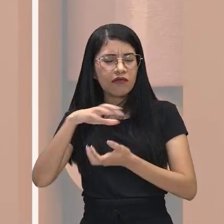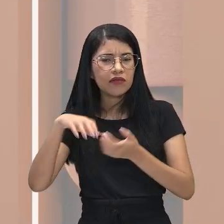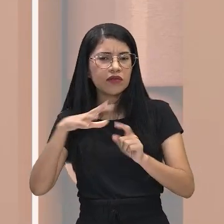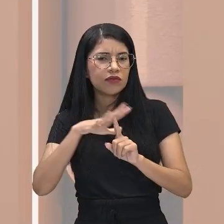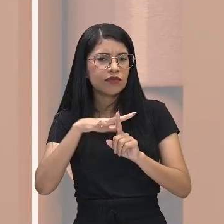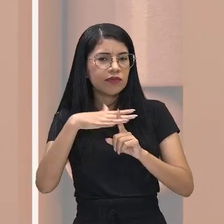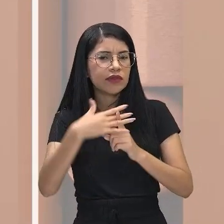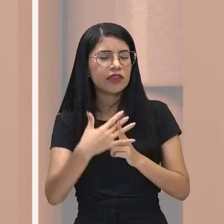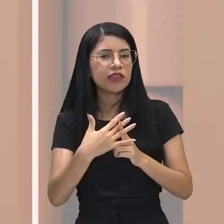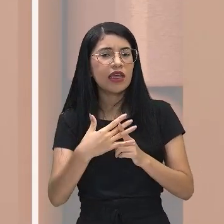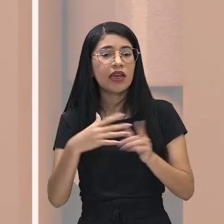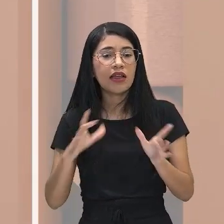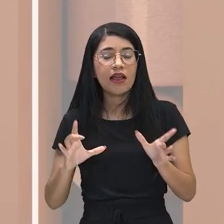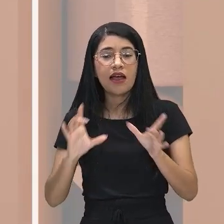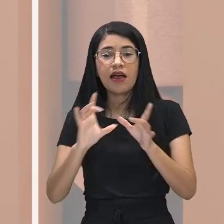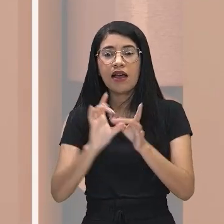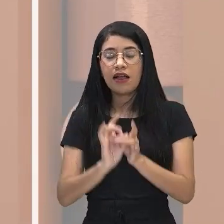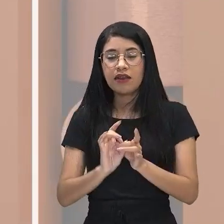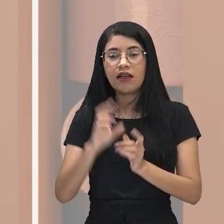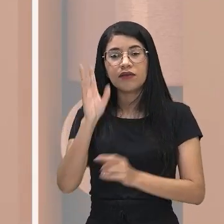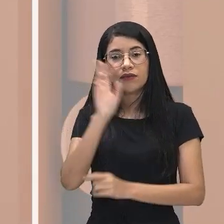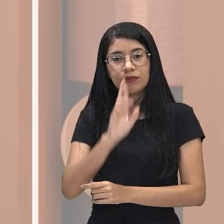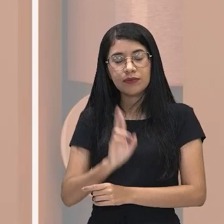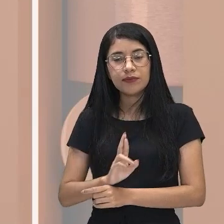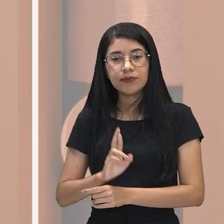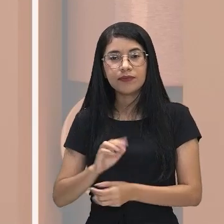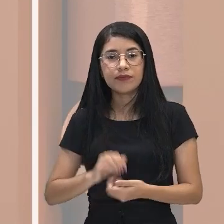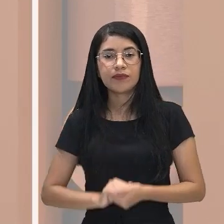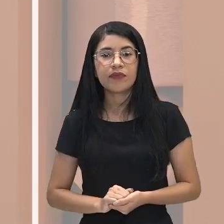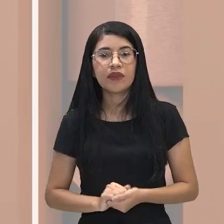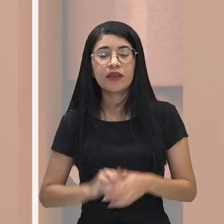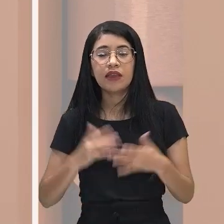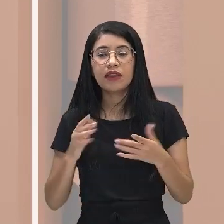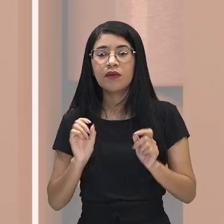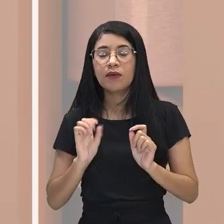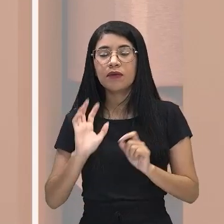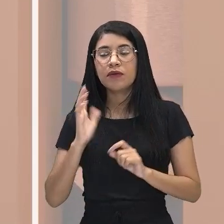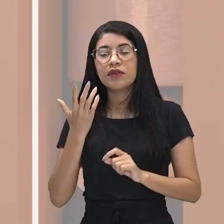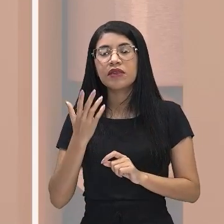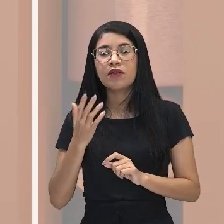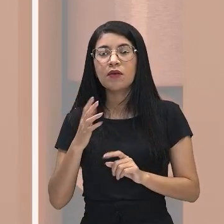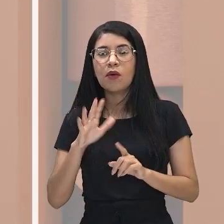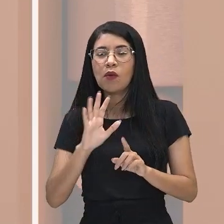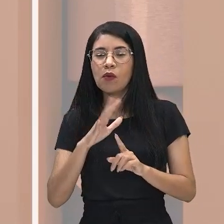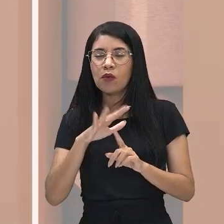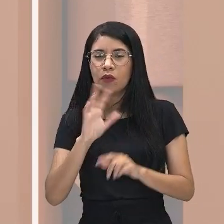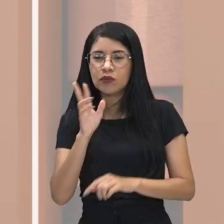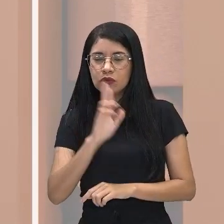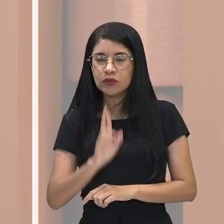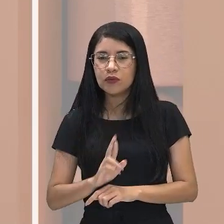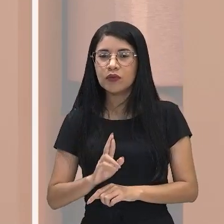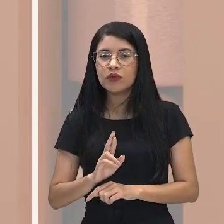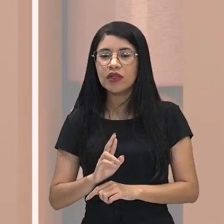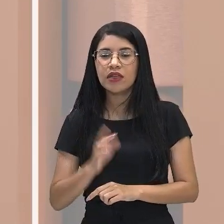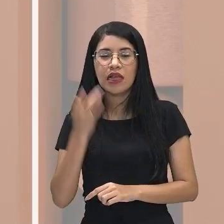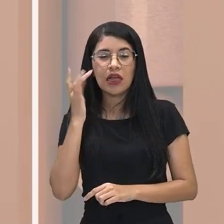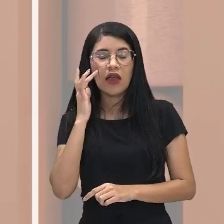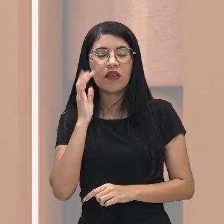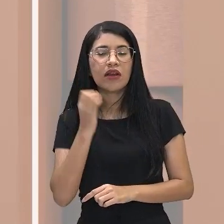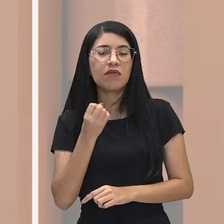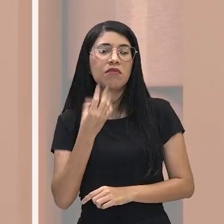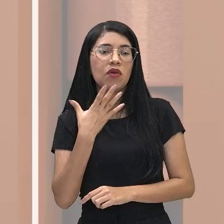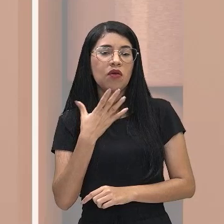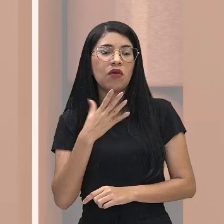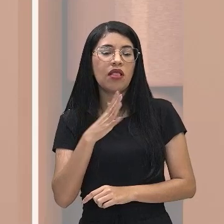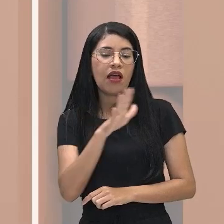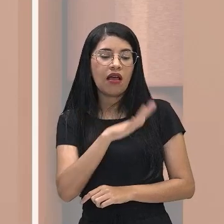socialista, era aliado de primeira ordem dos soviéticos. Então os soviéticos acharam de bom tom construir uma base